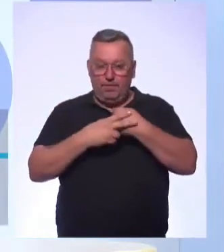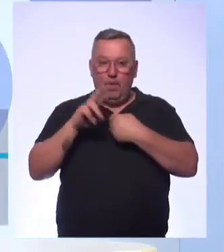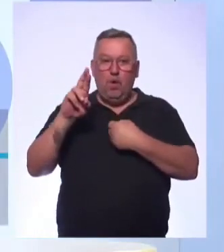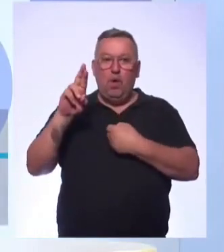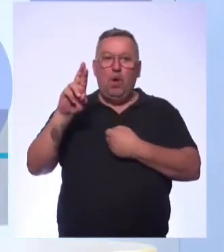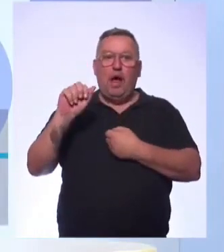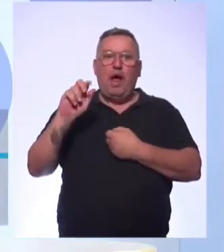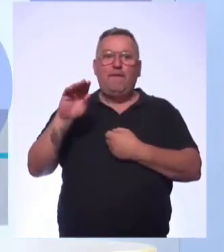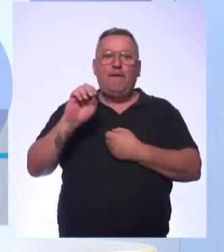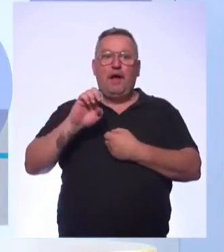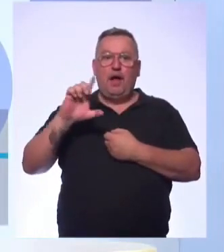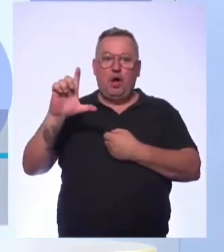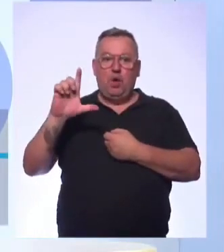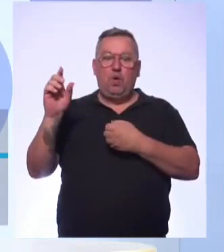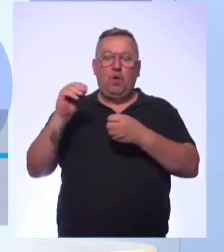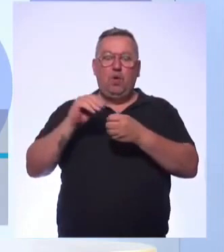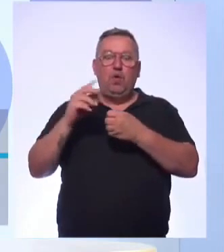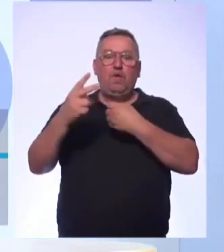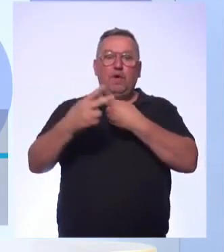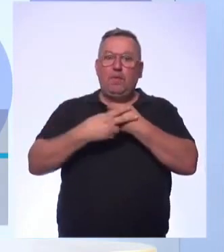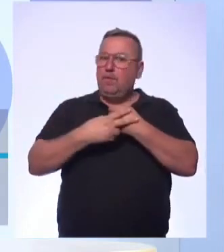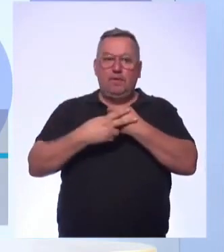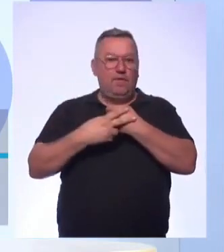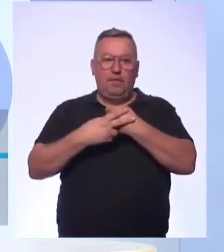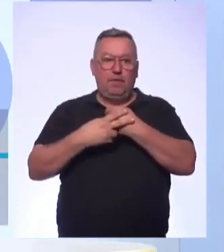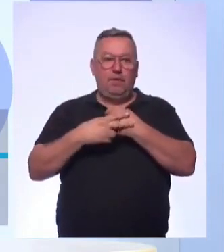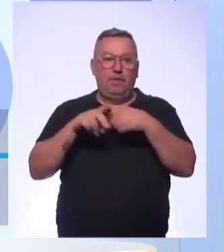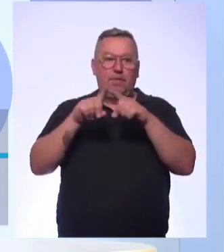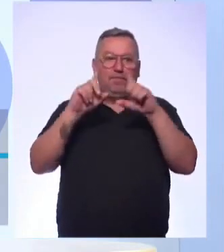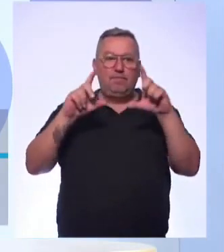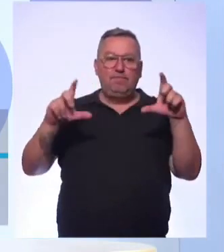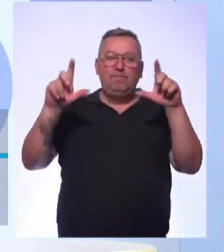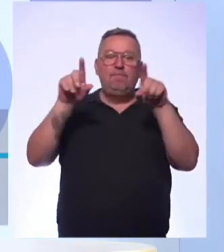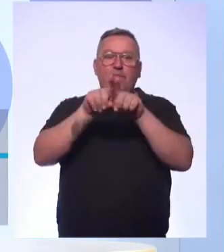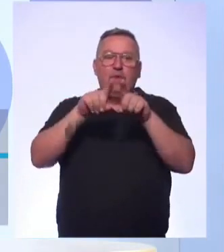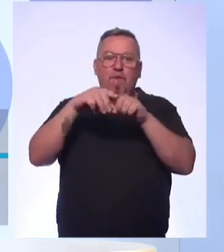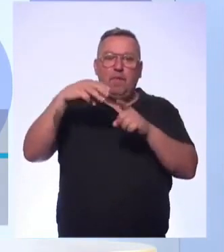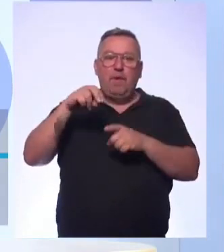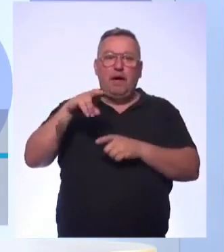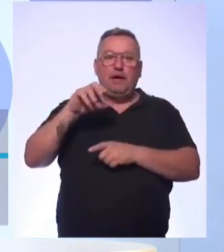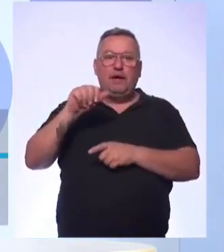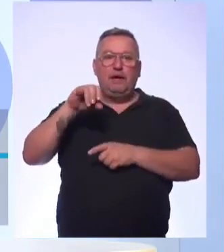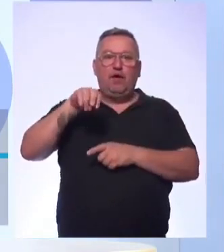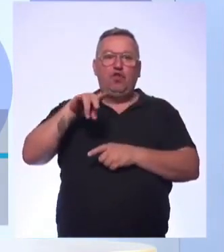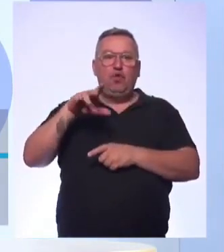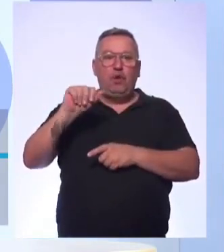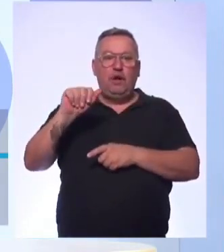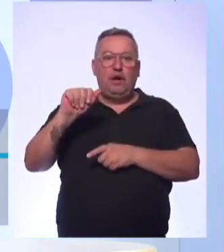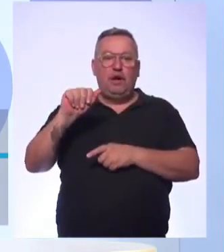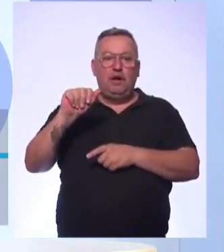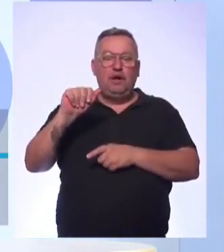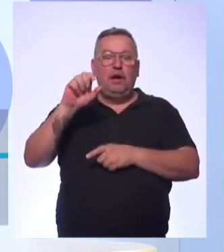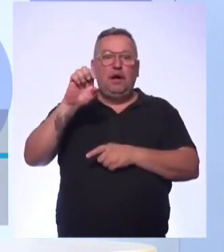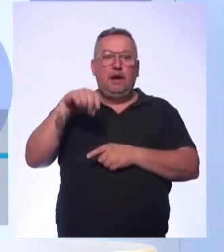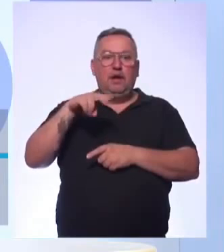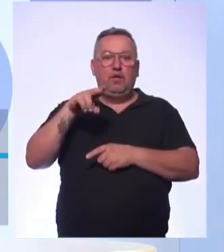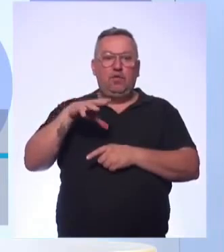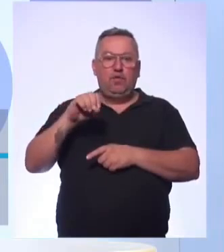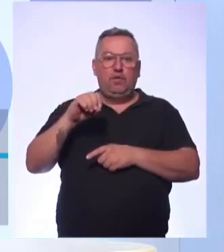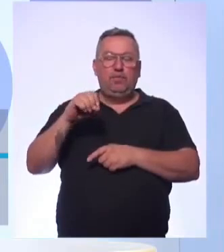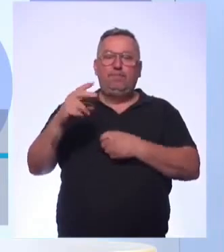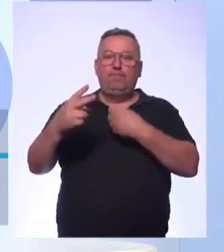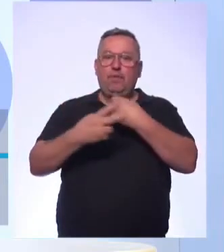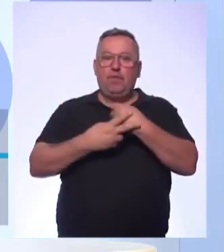Rafael colocou verbal, não verbal, fotografia. A Mariana, a Júlia e o Enzo colocaram linguagem não